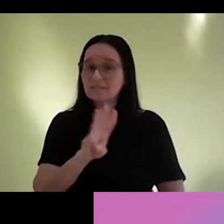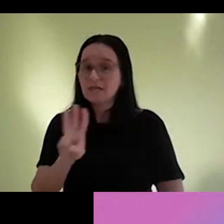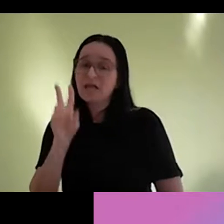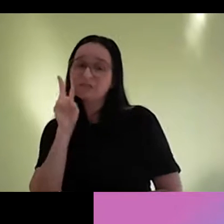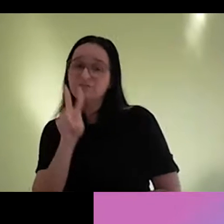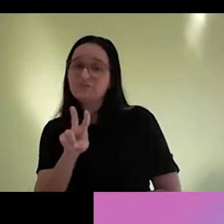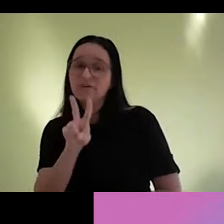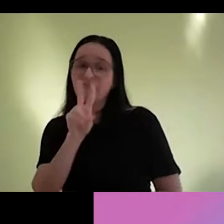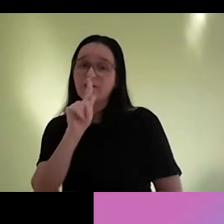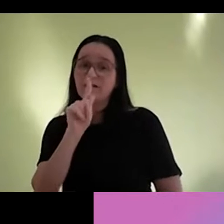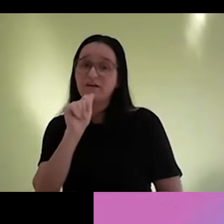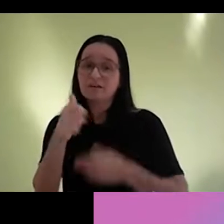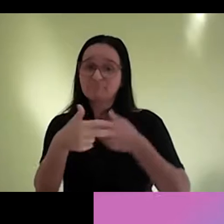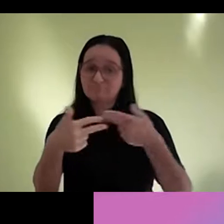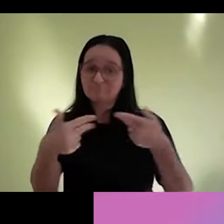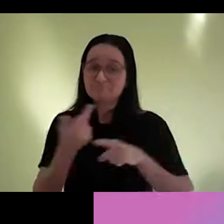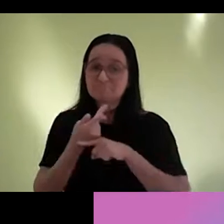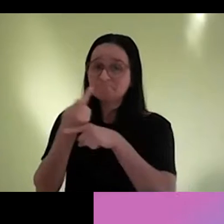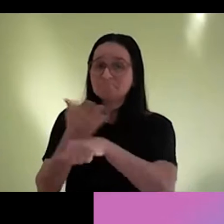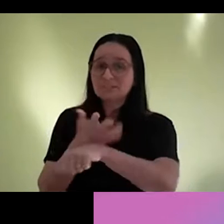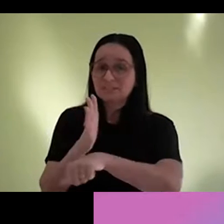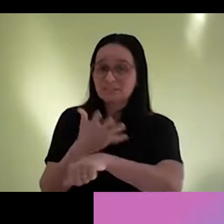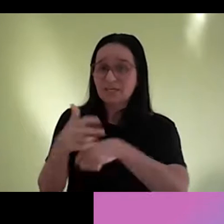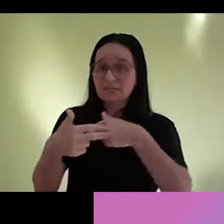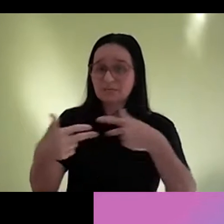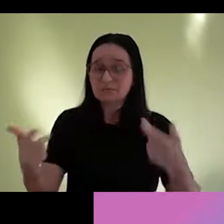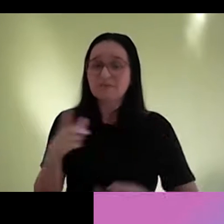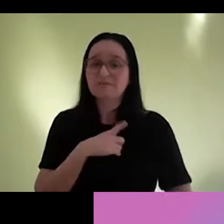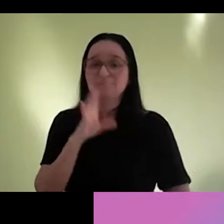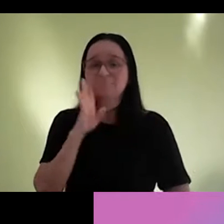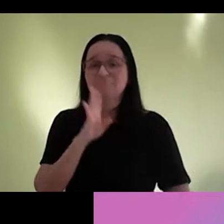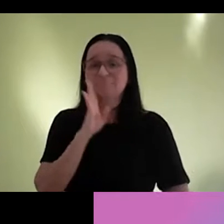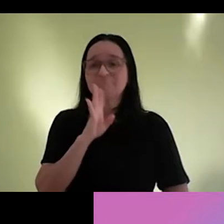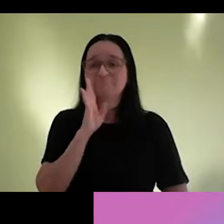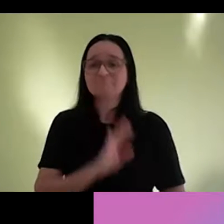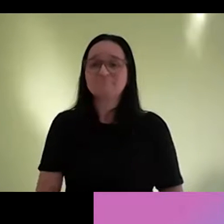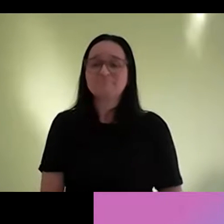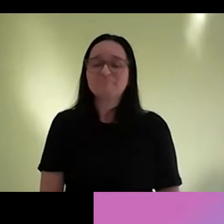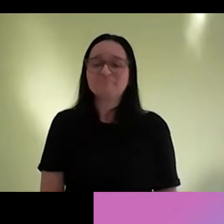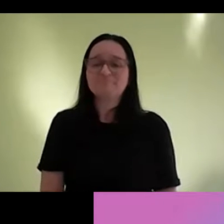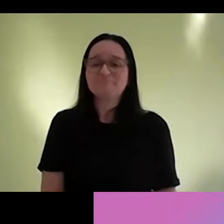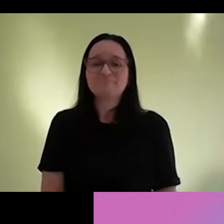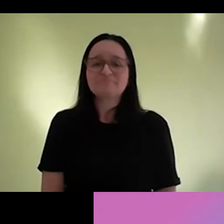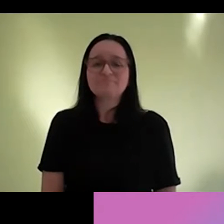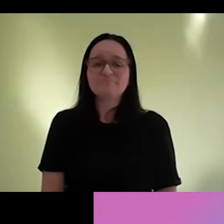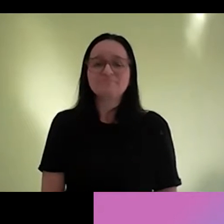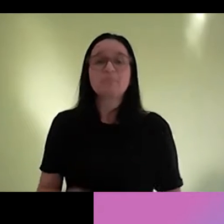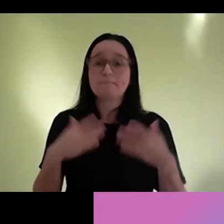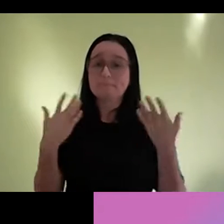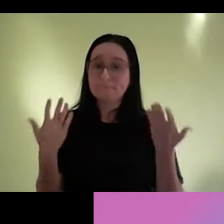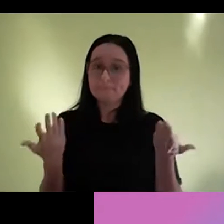vagas enfim pra quem está procurando estágio acho que é legal também tá bem é gente